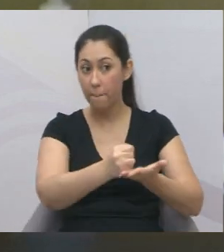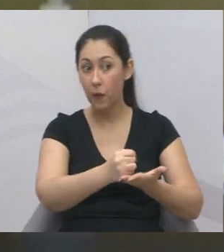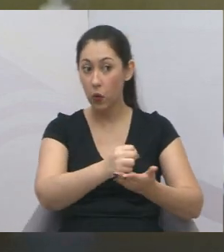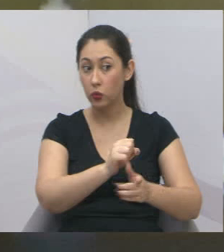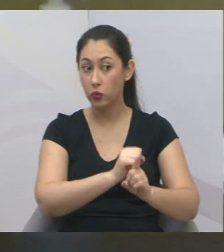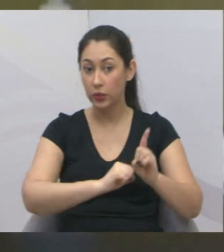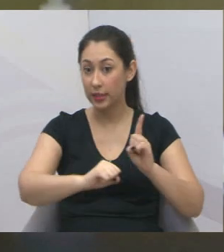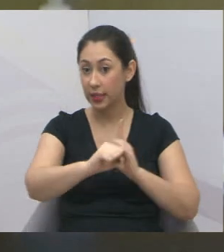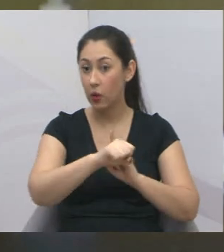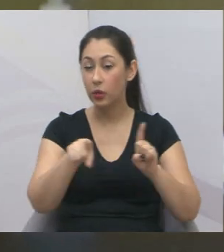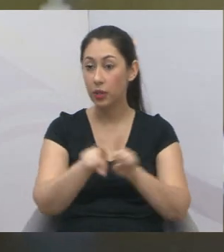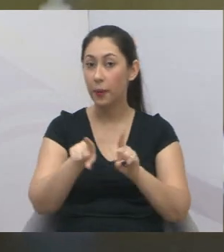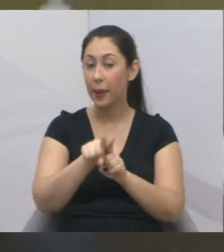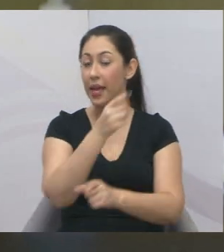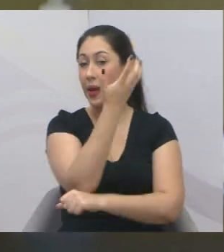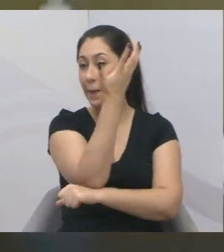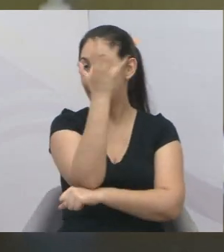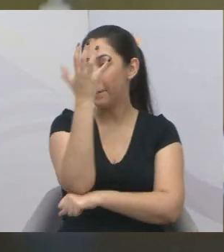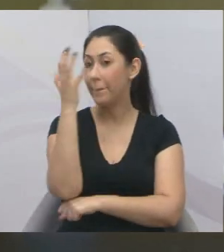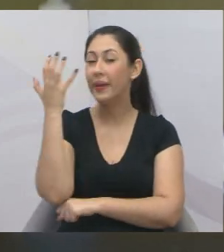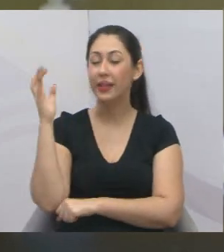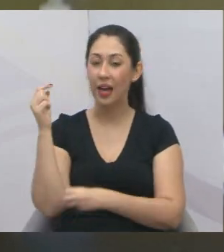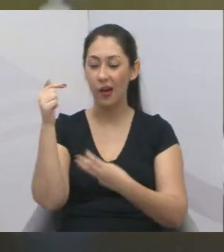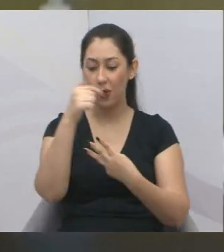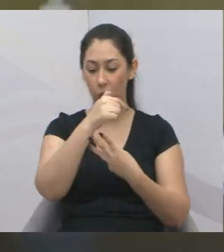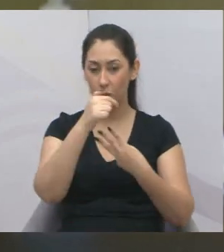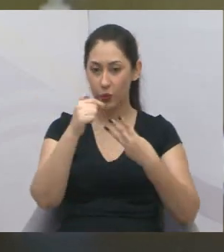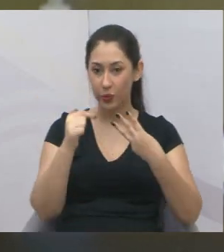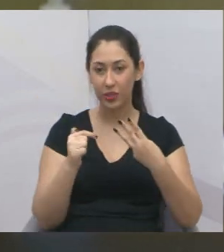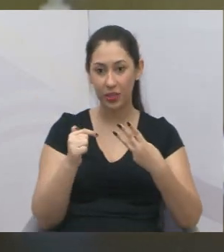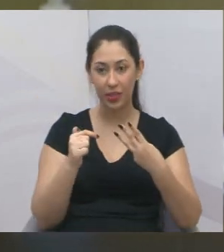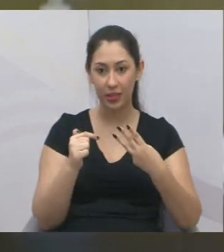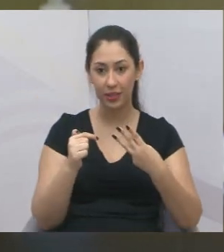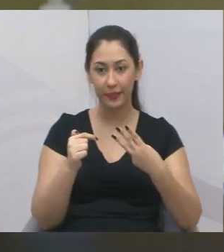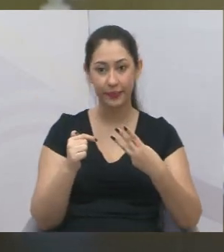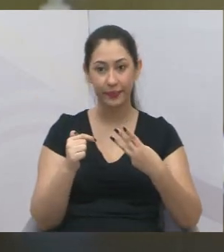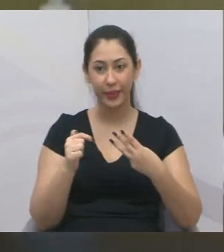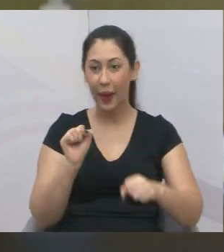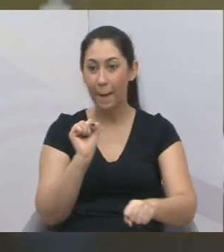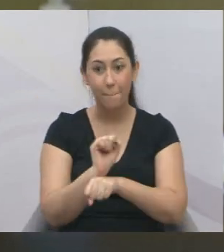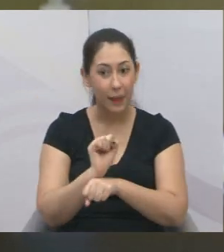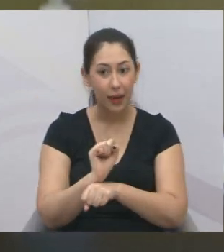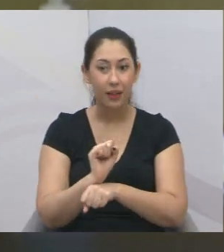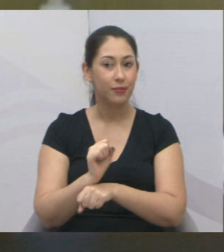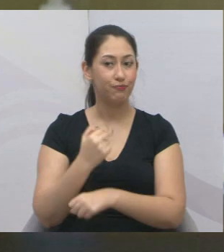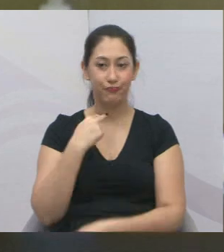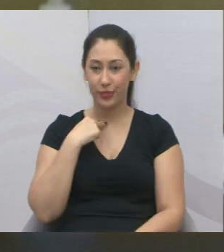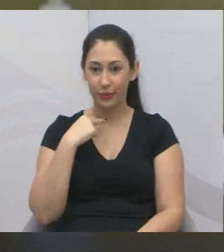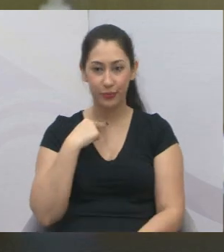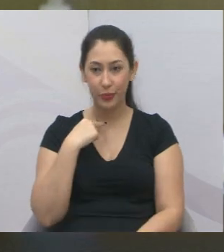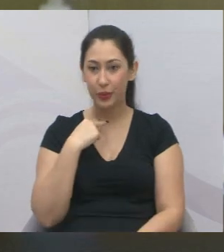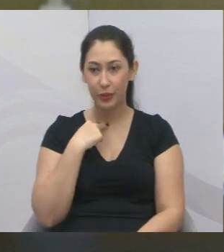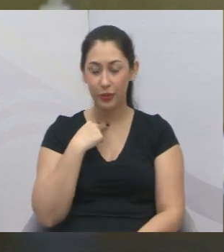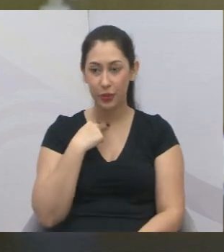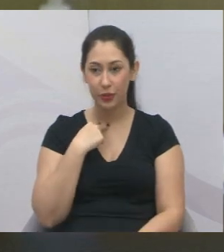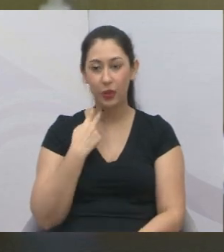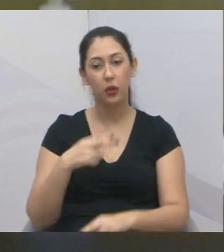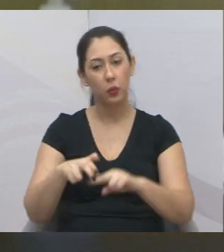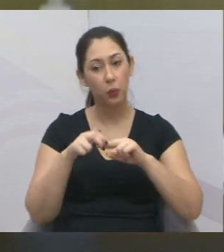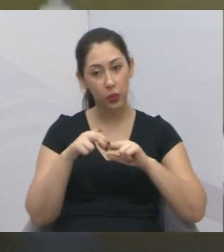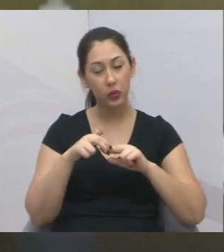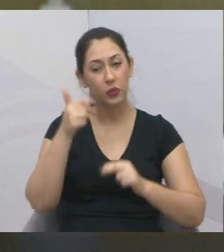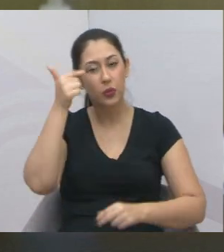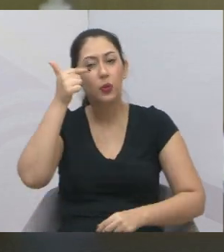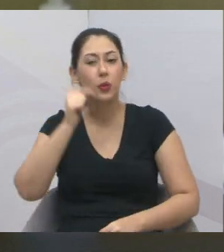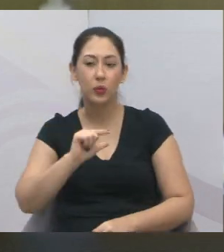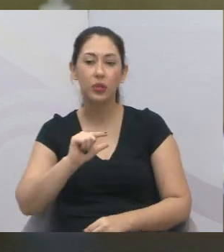e gestão ambiental, que são, né, segmentos que não pode deixar de gastar, então acho que talvez cumprido,